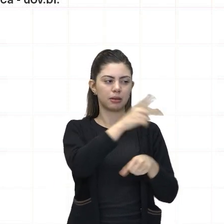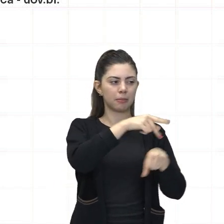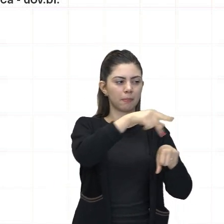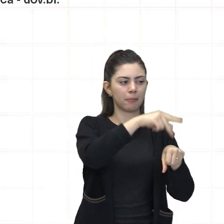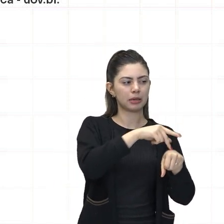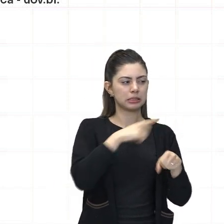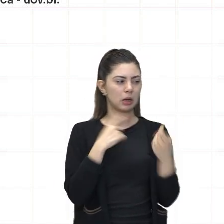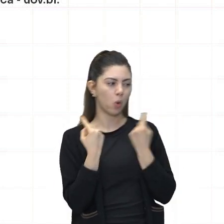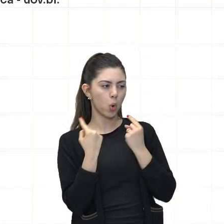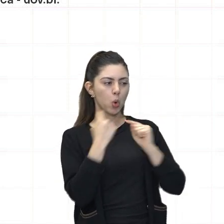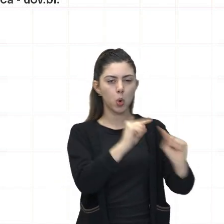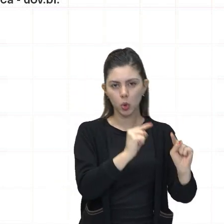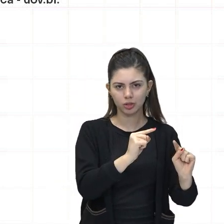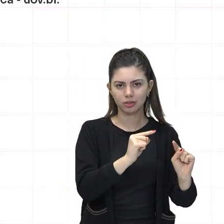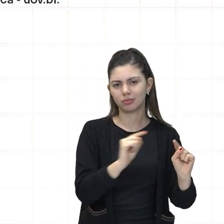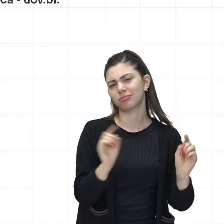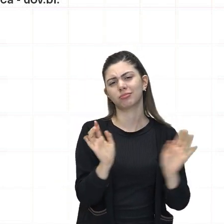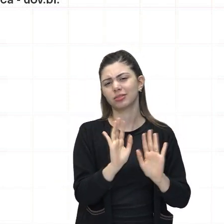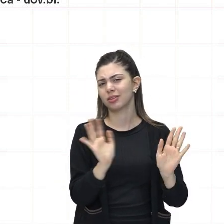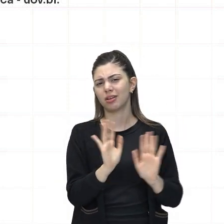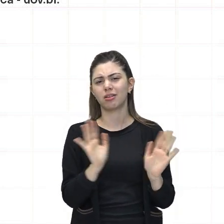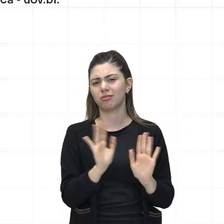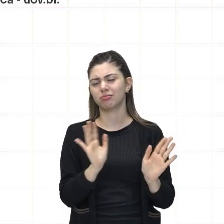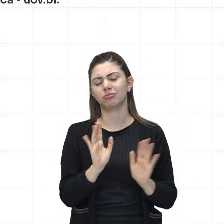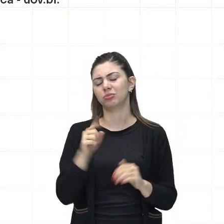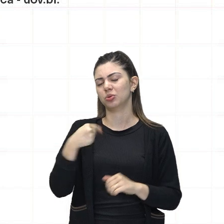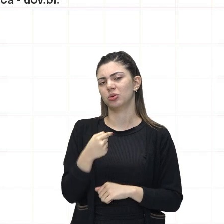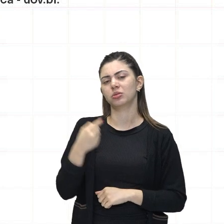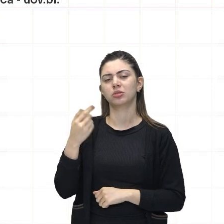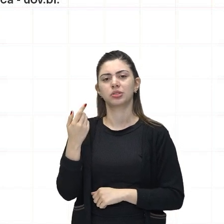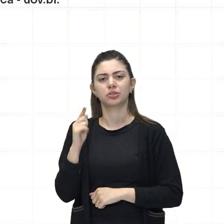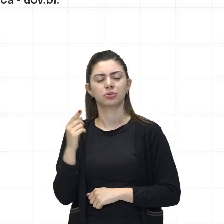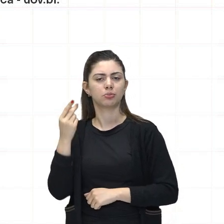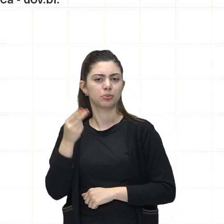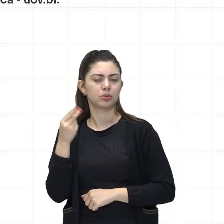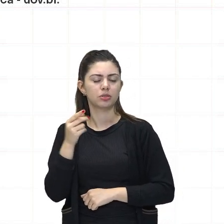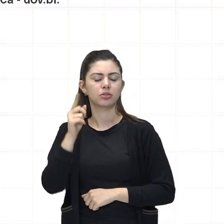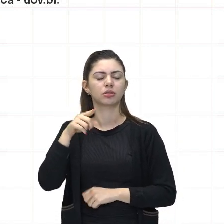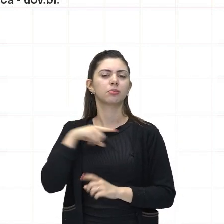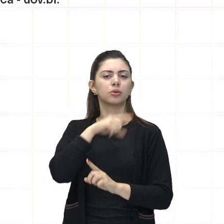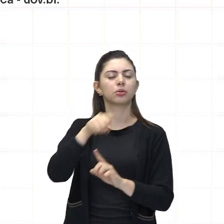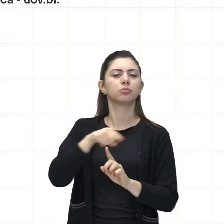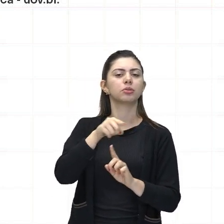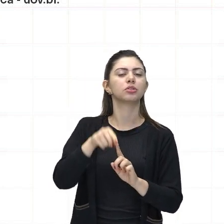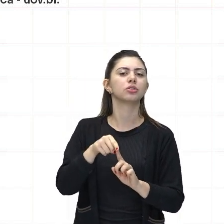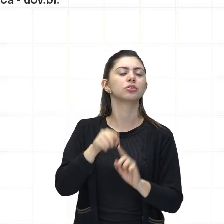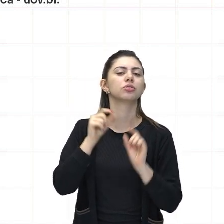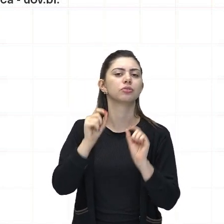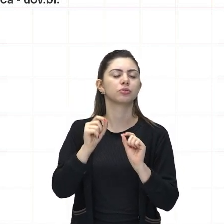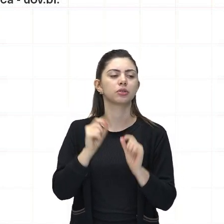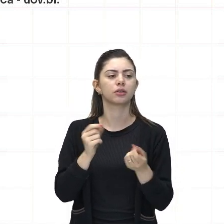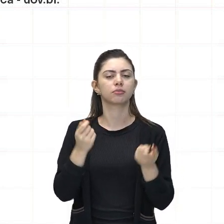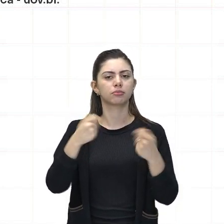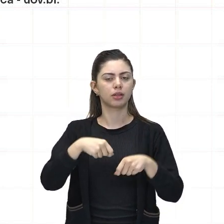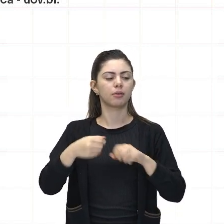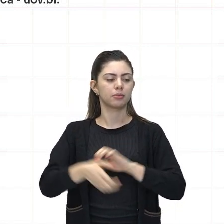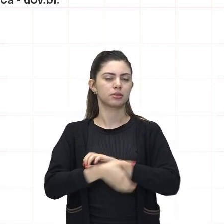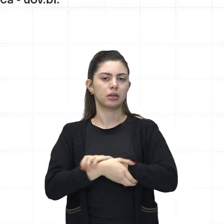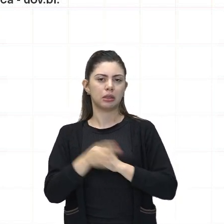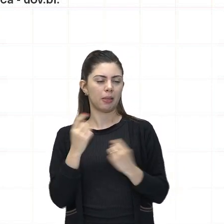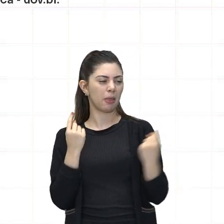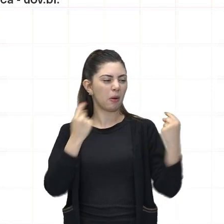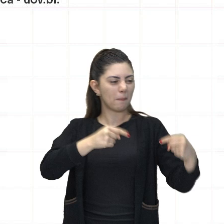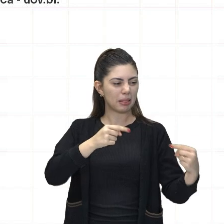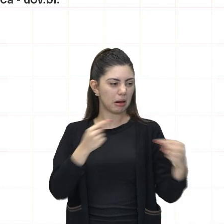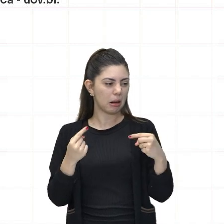essa a proposta da geopolítica, não é essa a proposta da diplomacia internacional, não é com a ideia de ficar competindo,